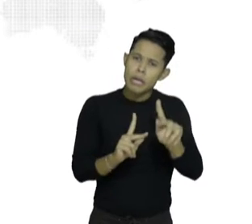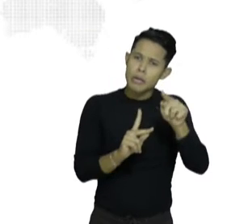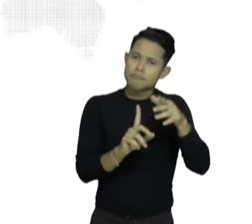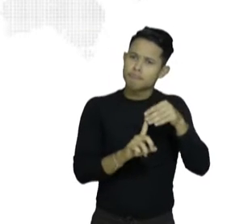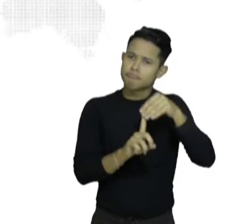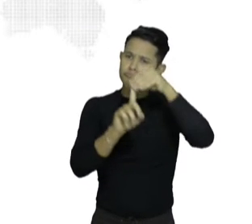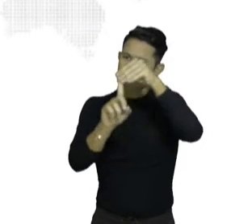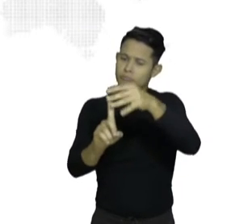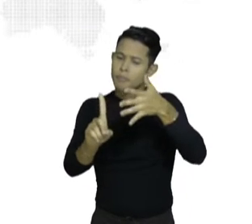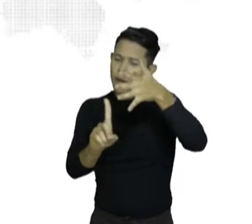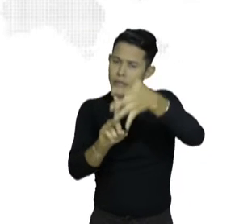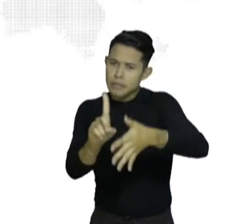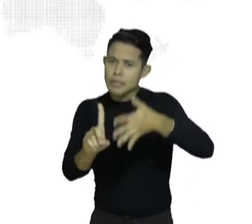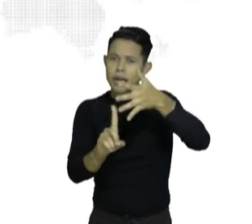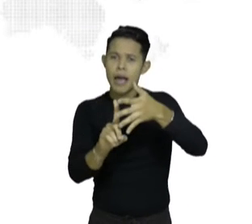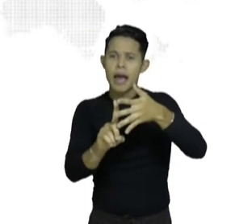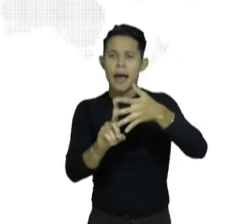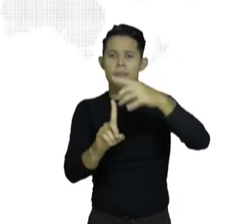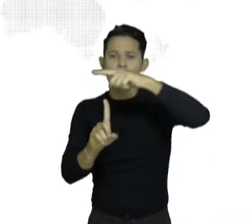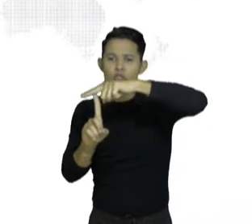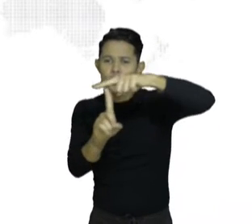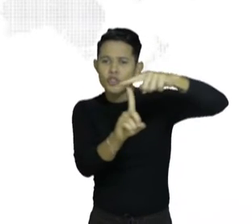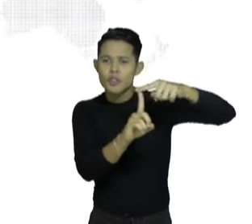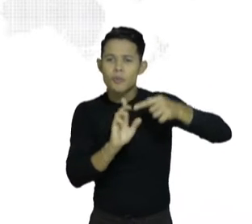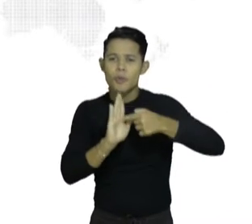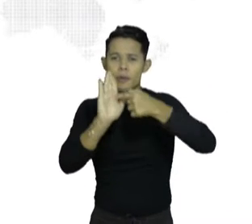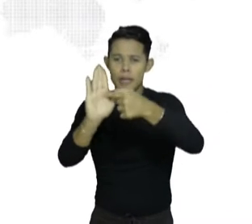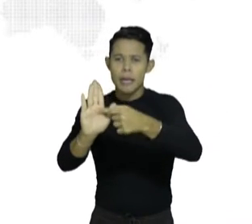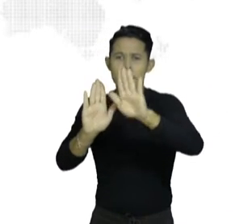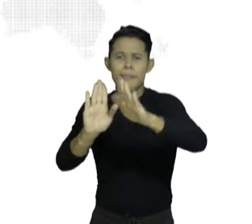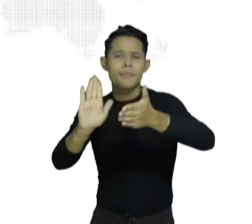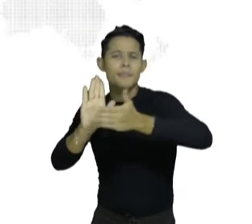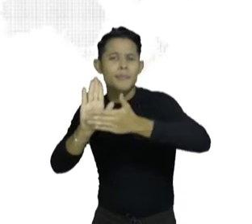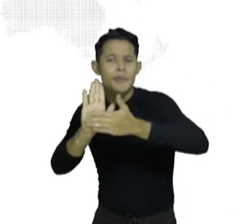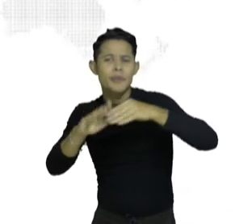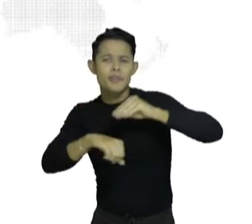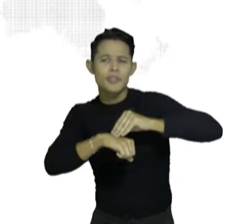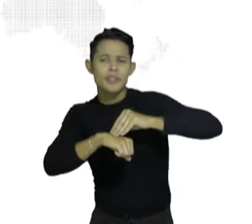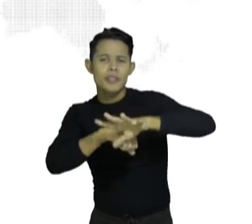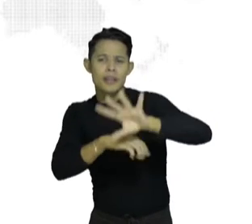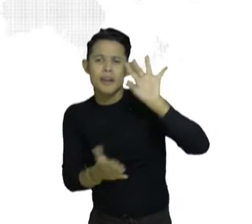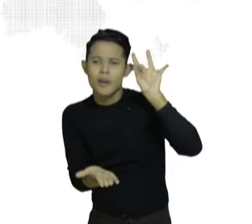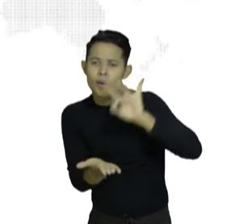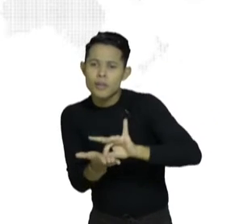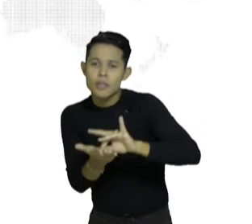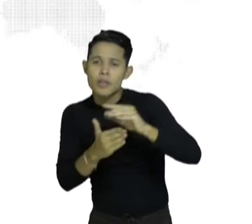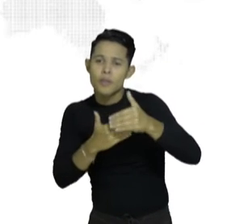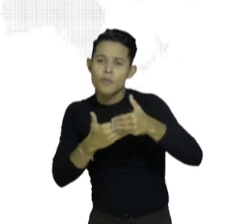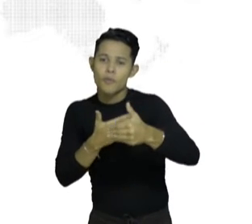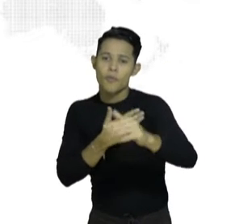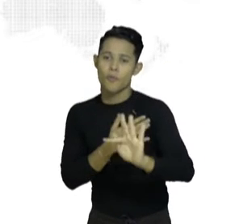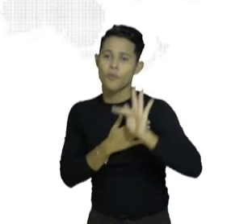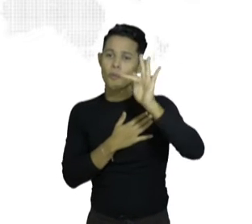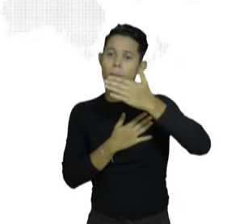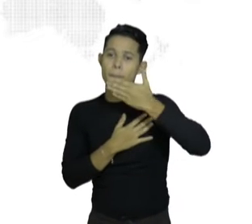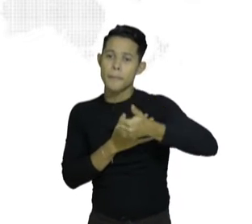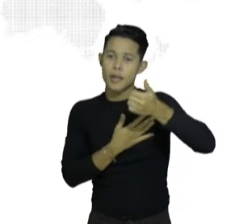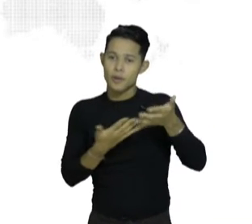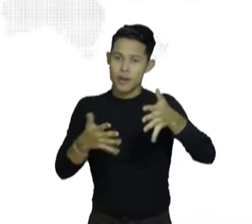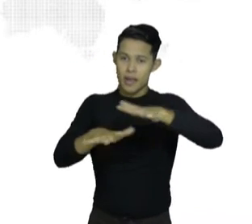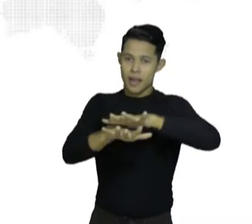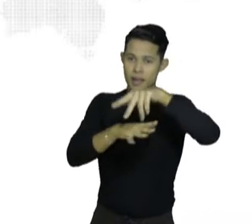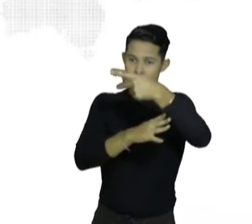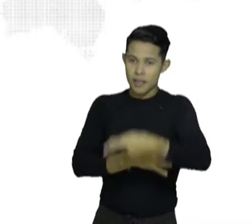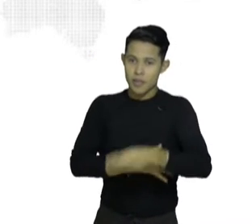aqui fala que tipo de integração mas o que que ele propõe que que ele sugere de concreto que pode melhorar a integração do Brasil